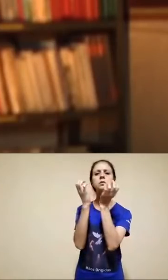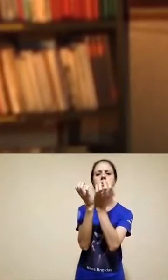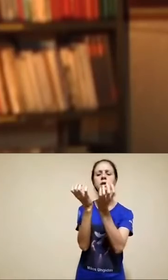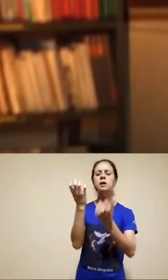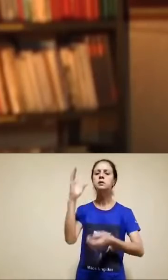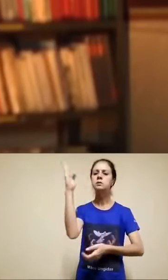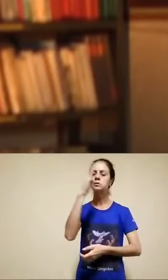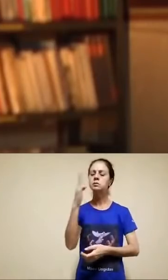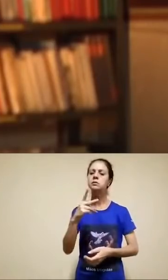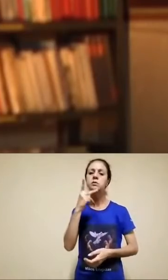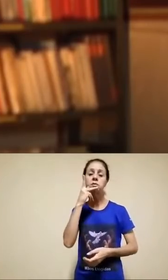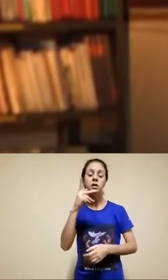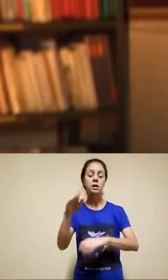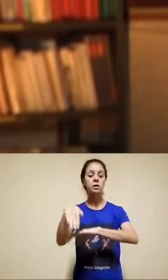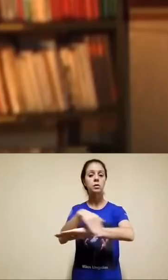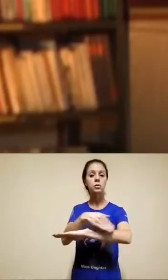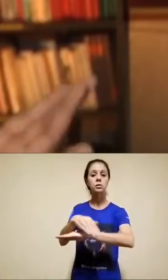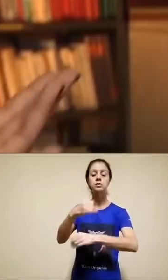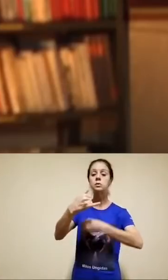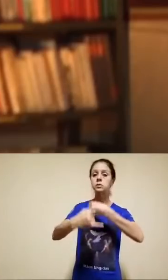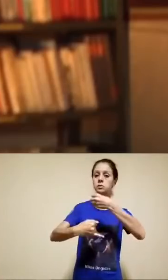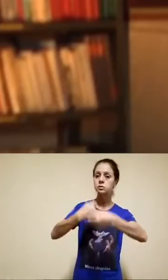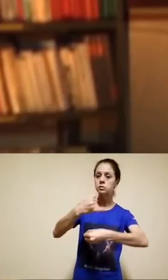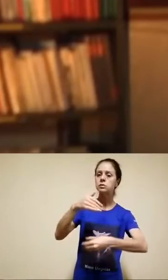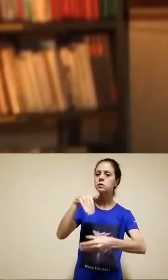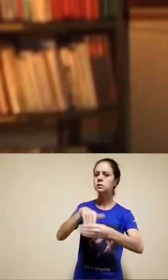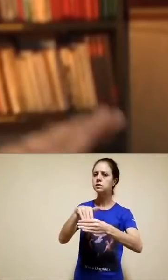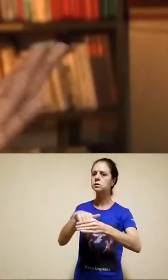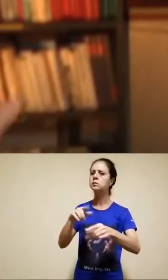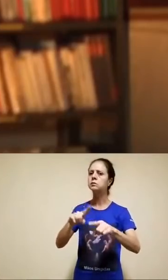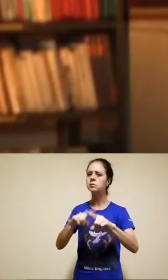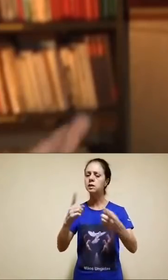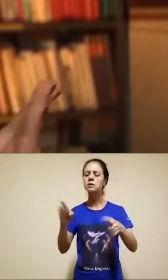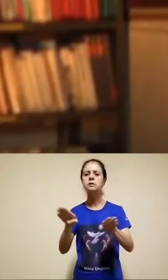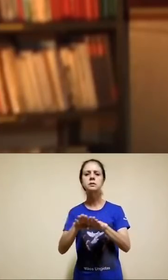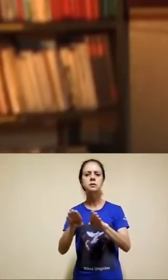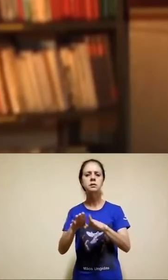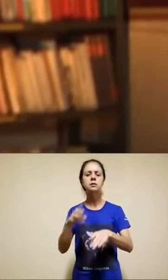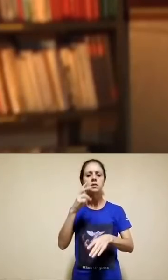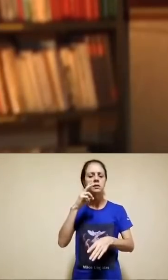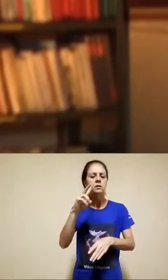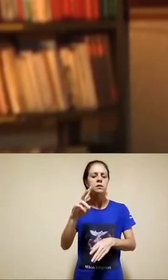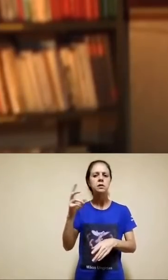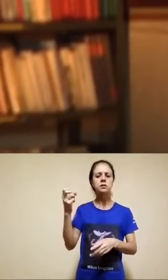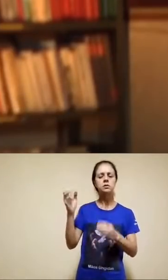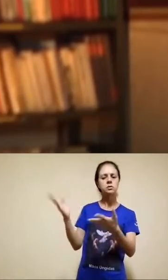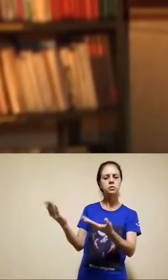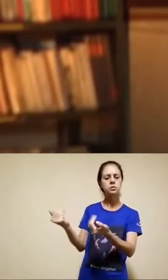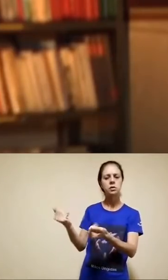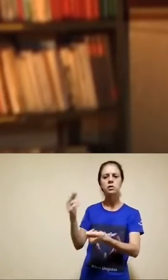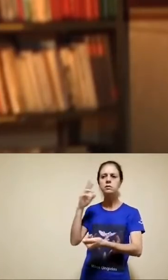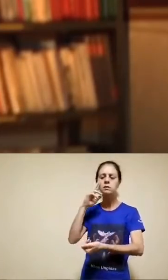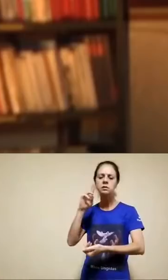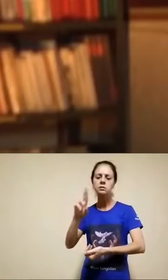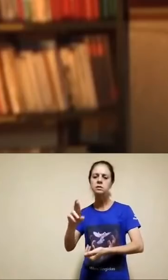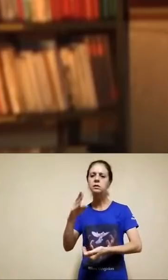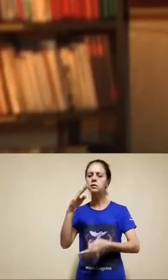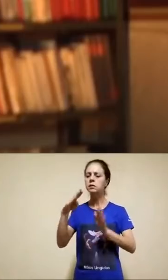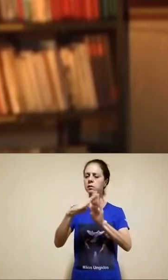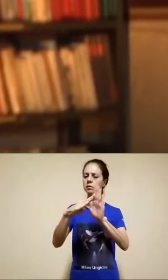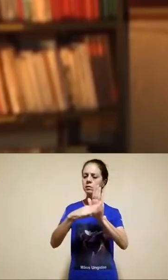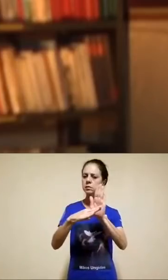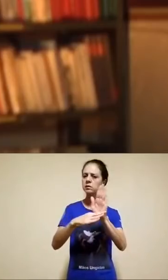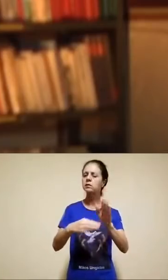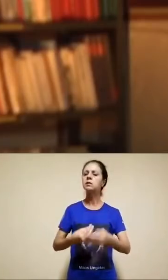nas ruas, nas redes, nas urnas, mas também quer se ver representado e quer ver as nossas pautas presentes na vida cotidiana da política brasileira. E a